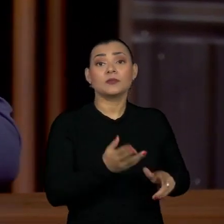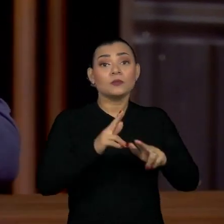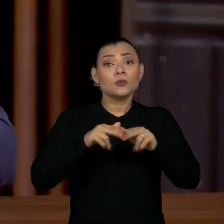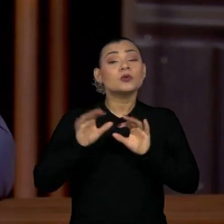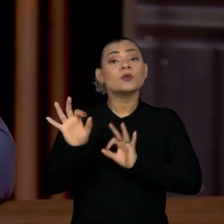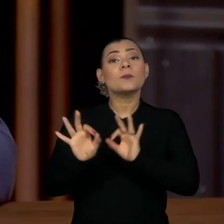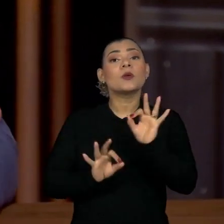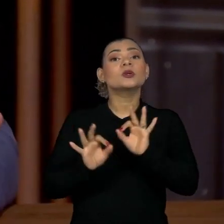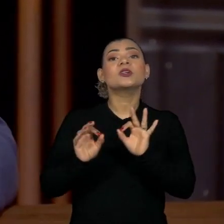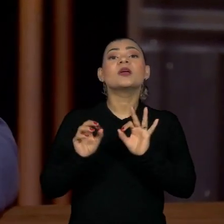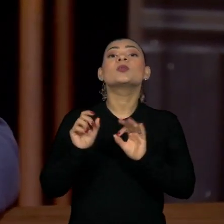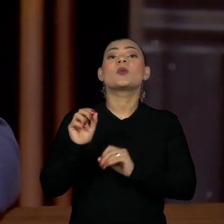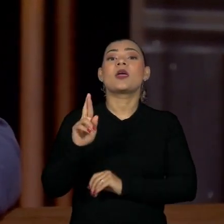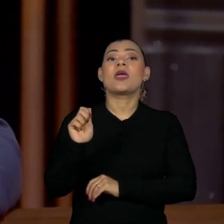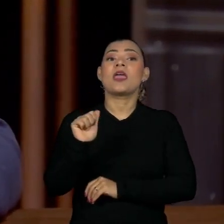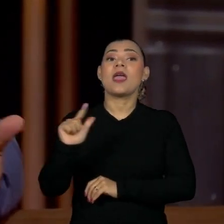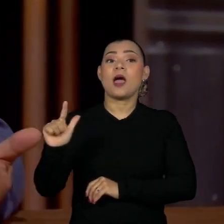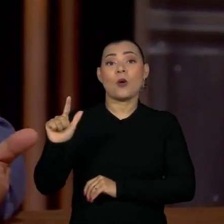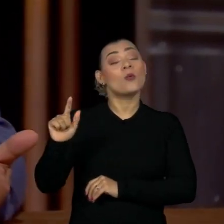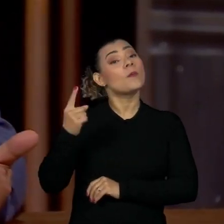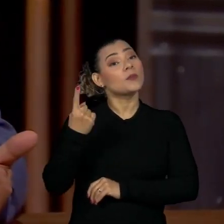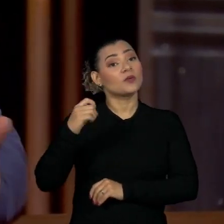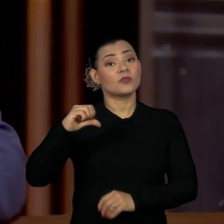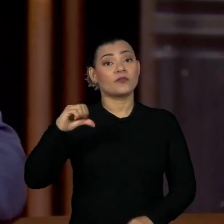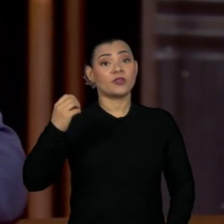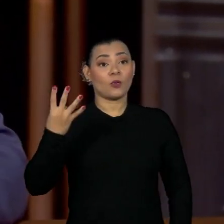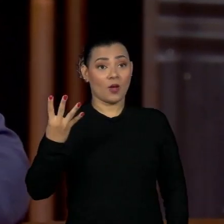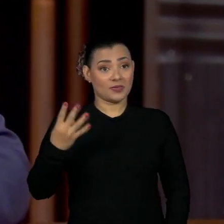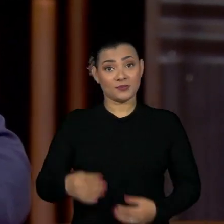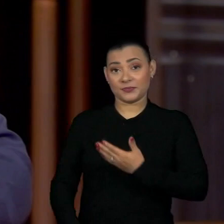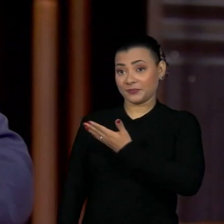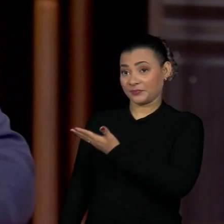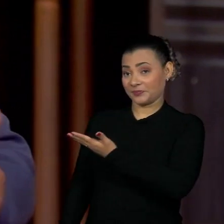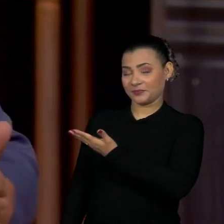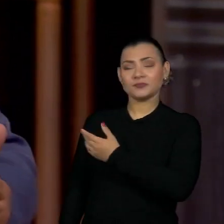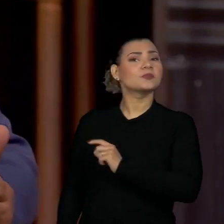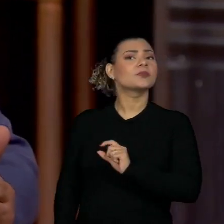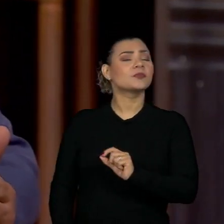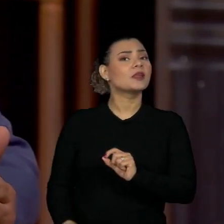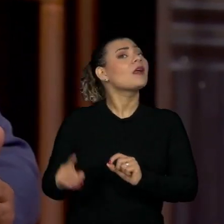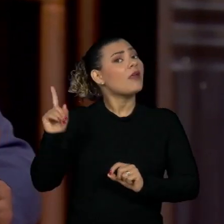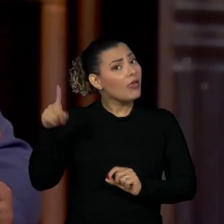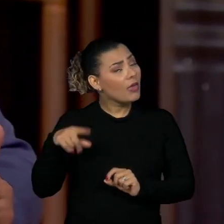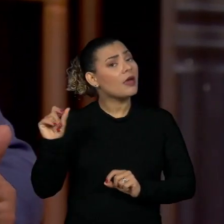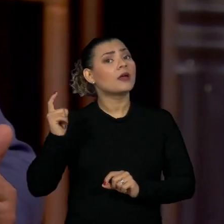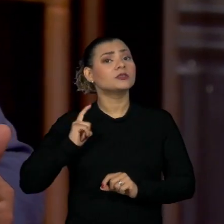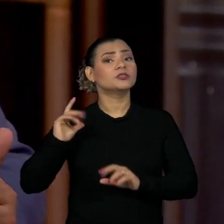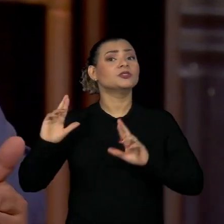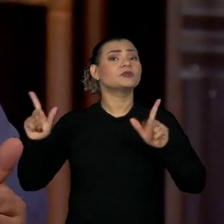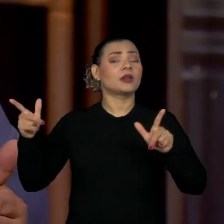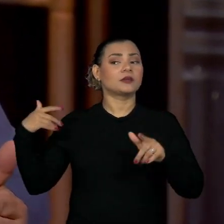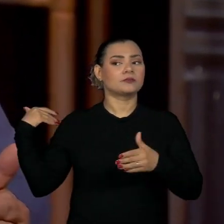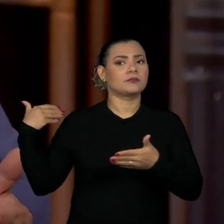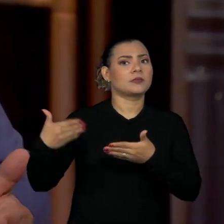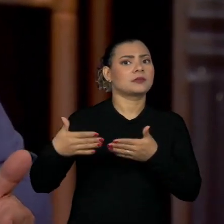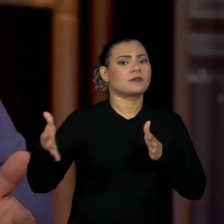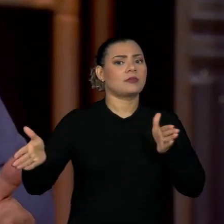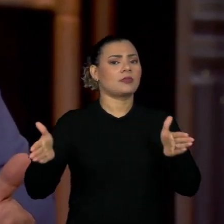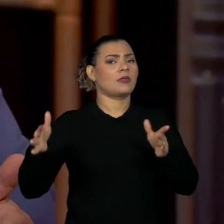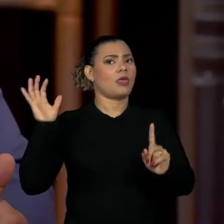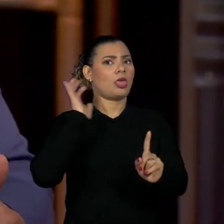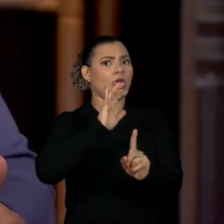de 94 trouxe estabilidade onde antes havia uma inflação galopante que aterrorizava o